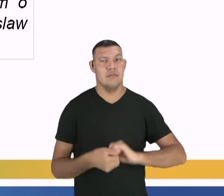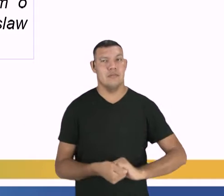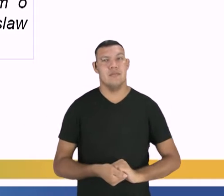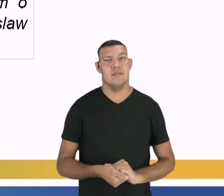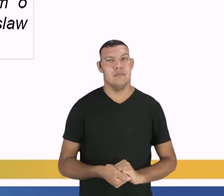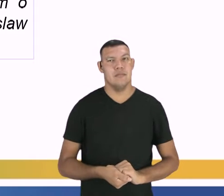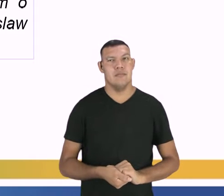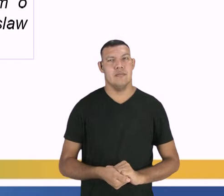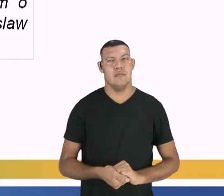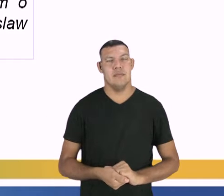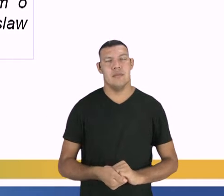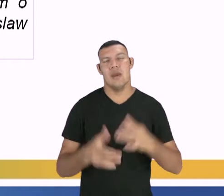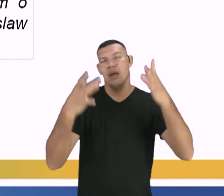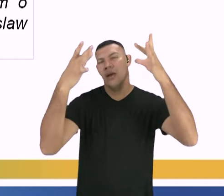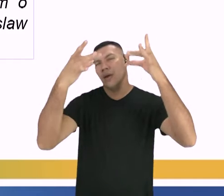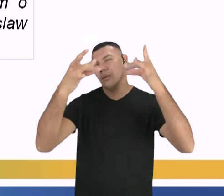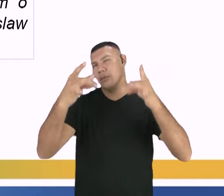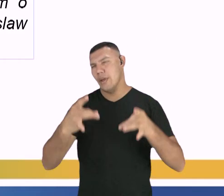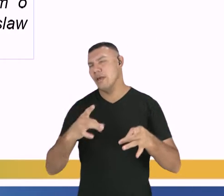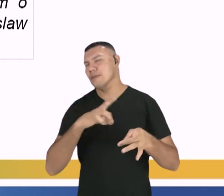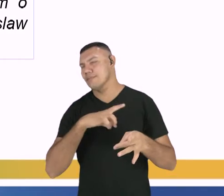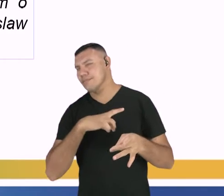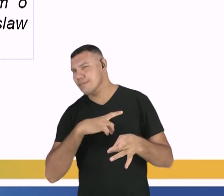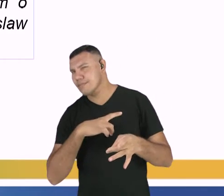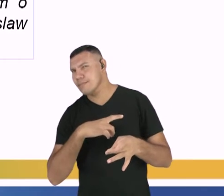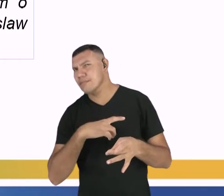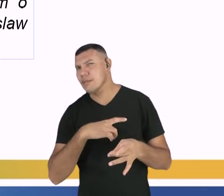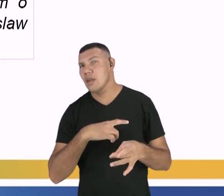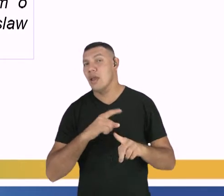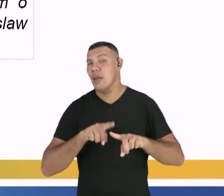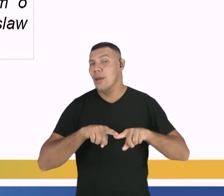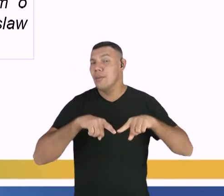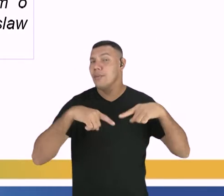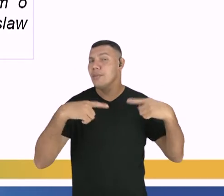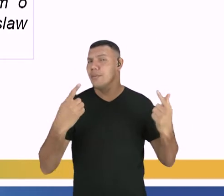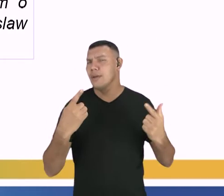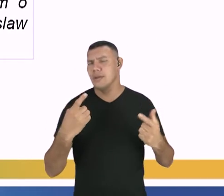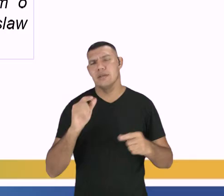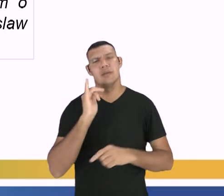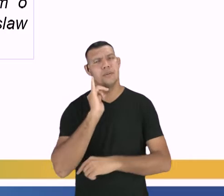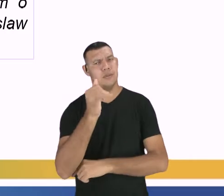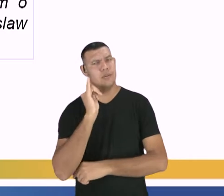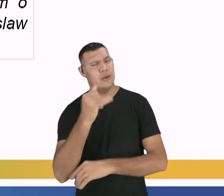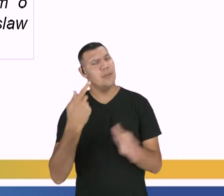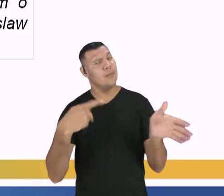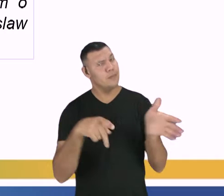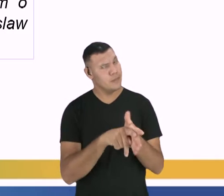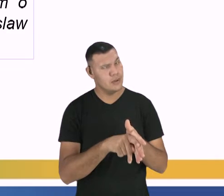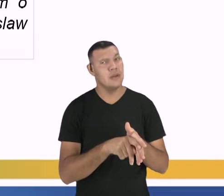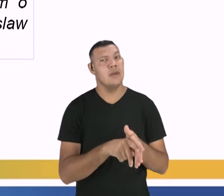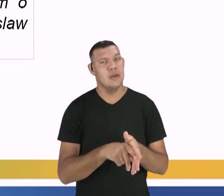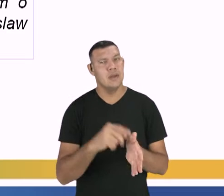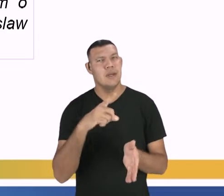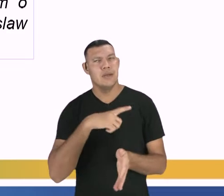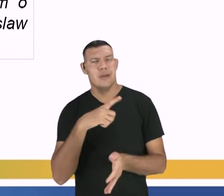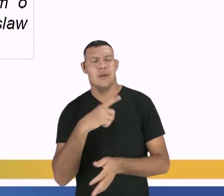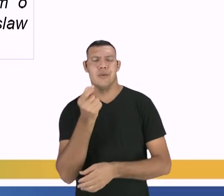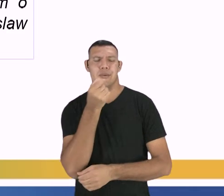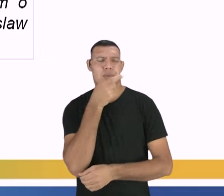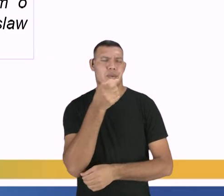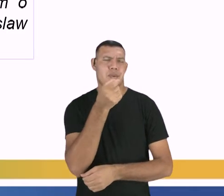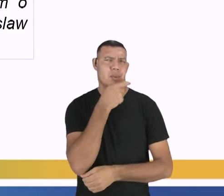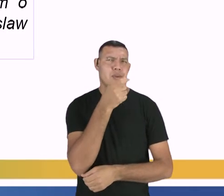eu tenho detalhes, mas eu tenho mais uma narrativa, mas aí contém um certo humor